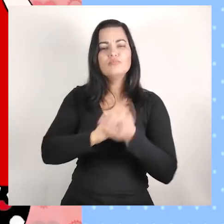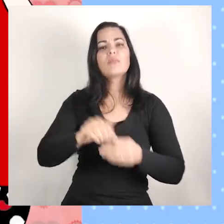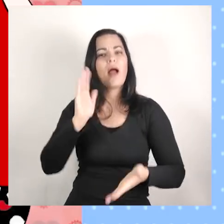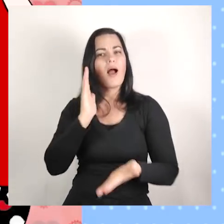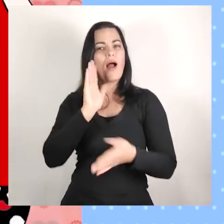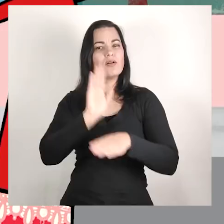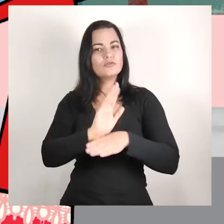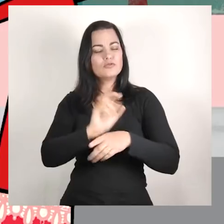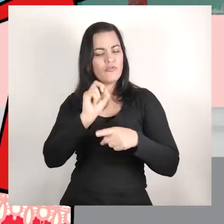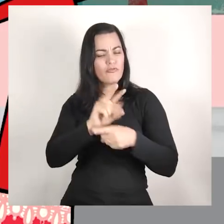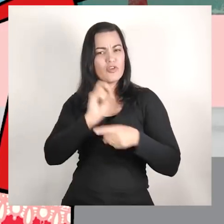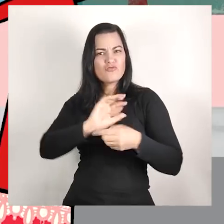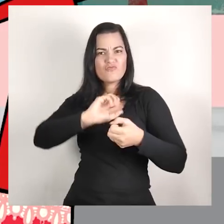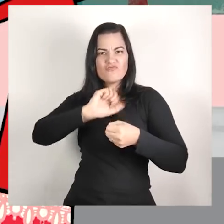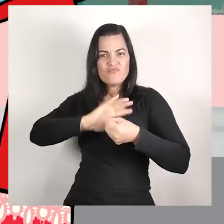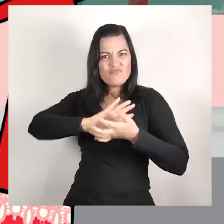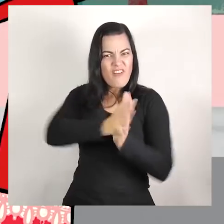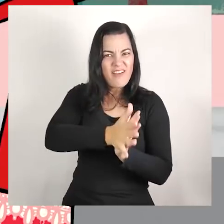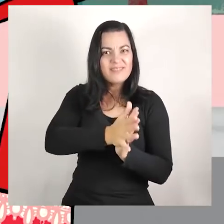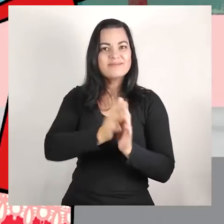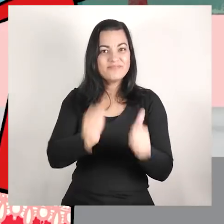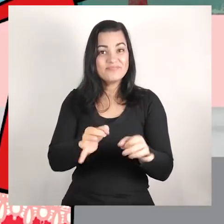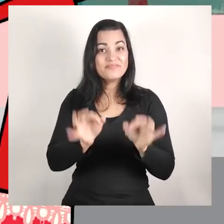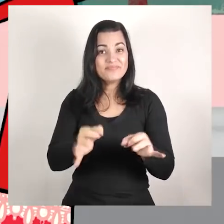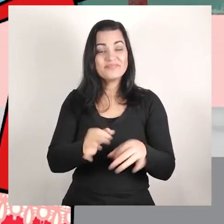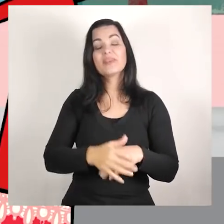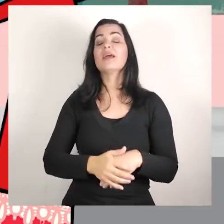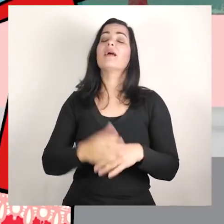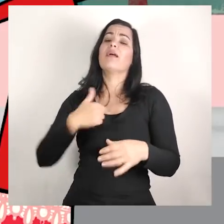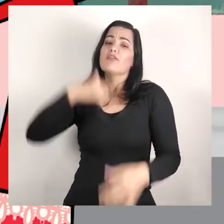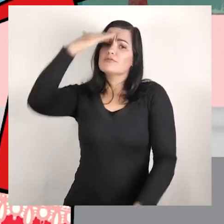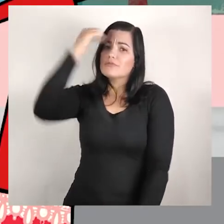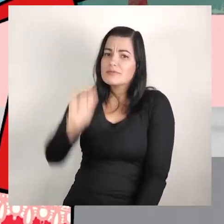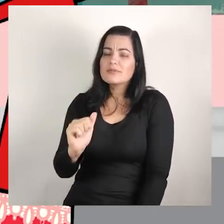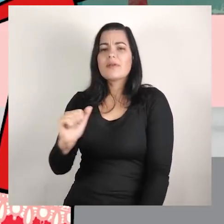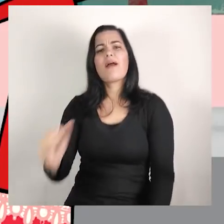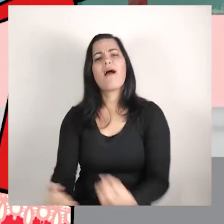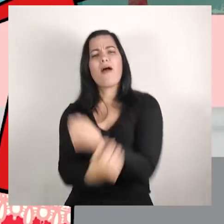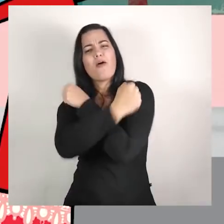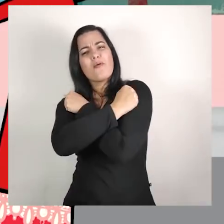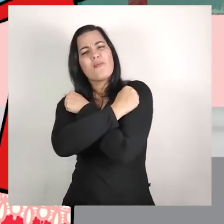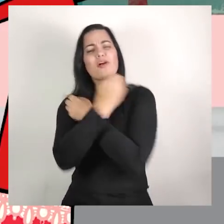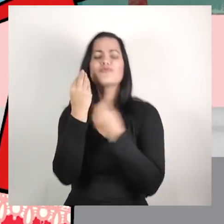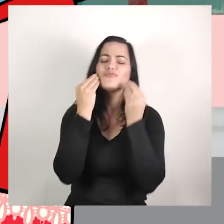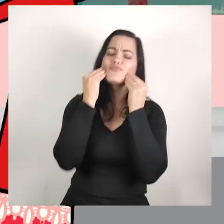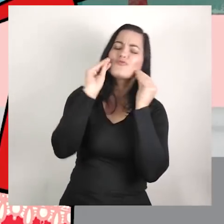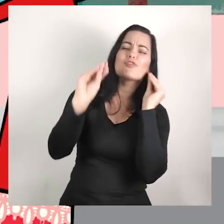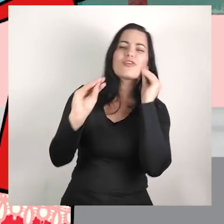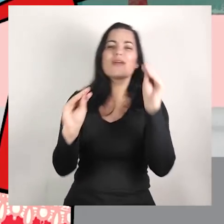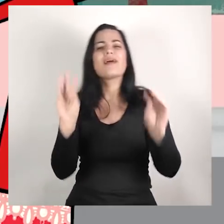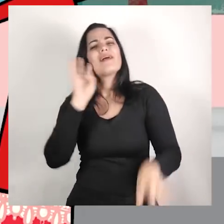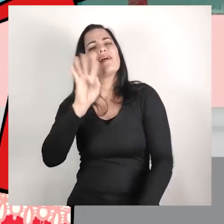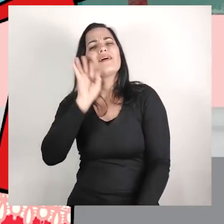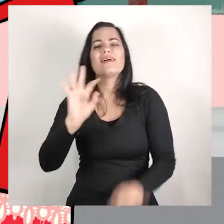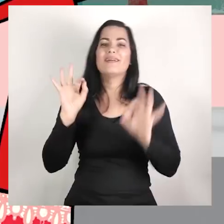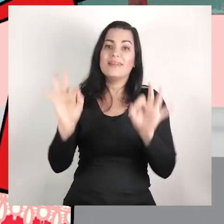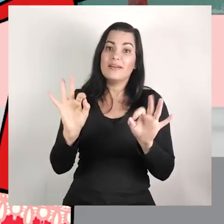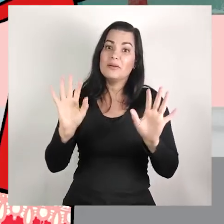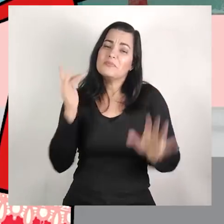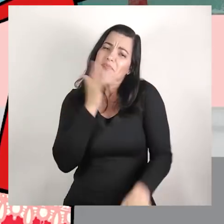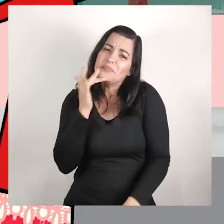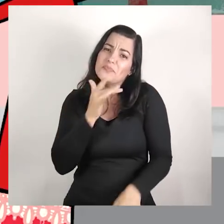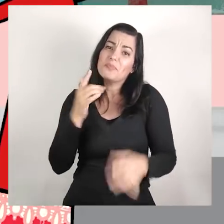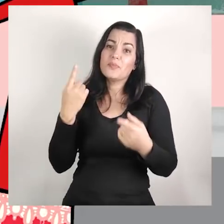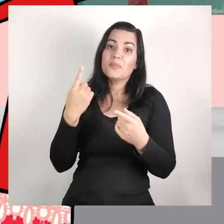ai, ai, ai. Eu sei também que abraçar e dar beijinhos é muito gostoso, principalmente quando temos tantos